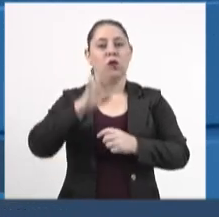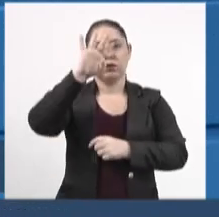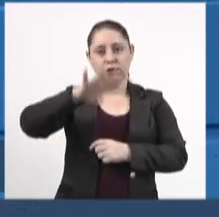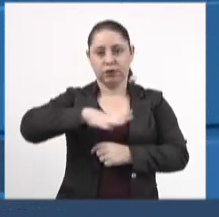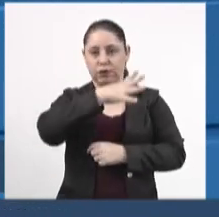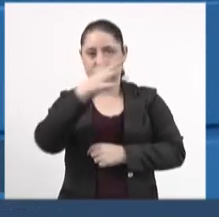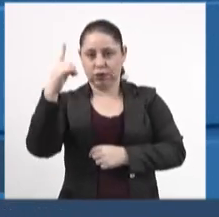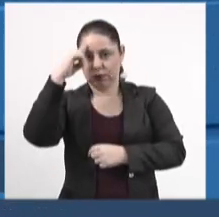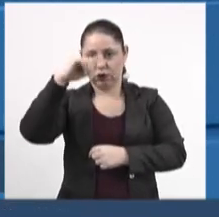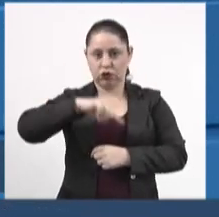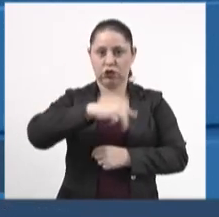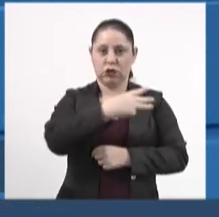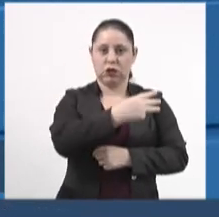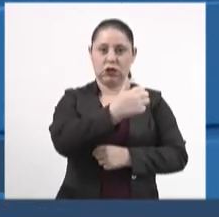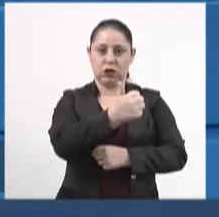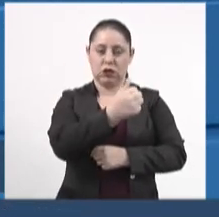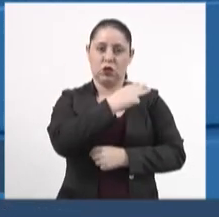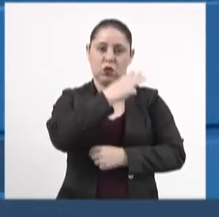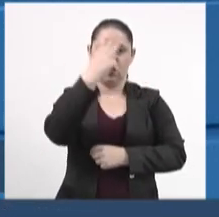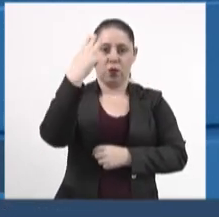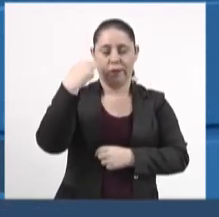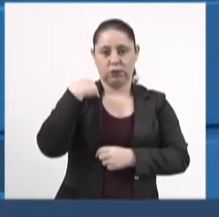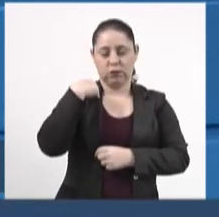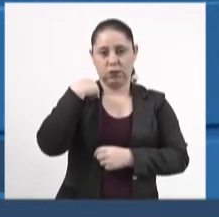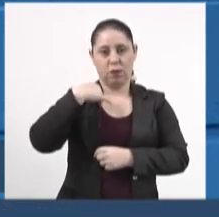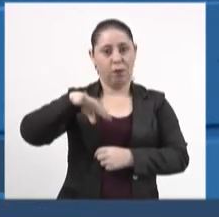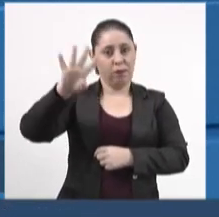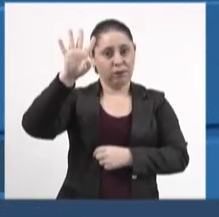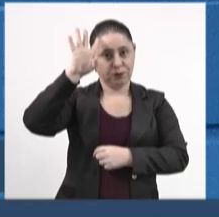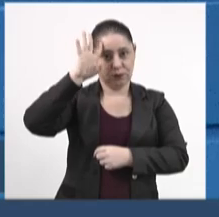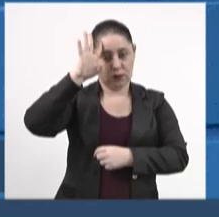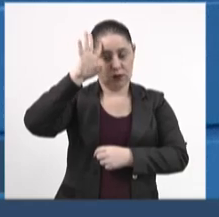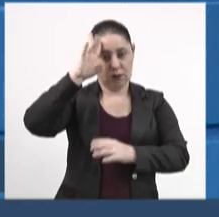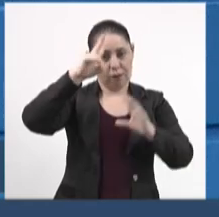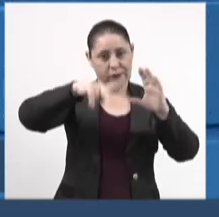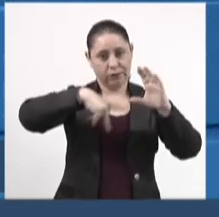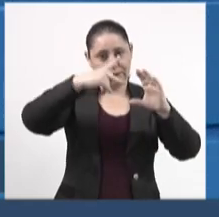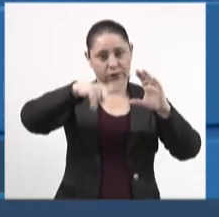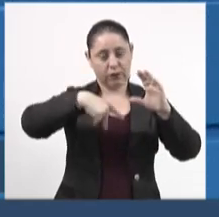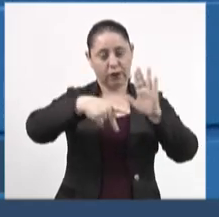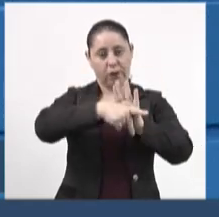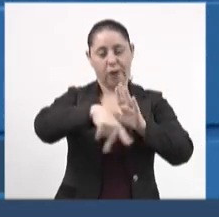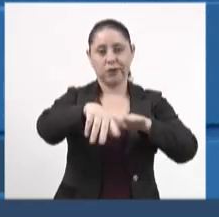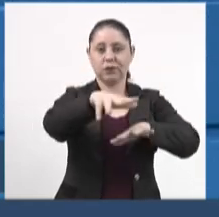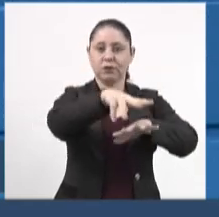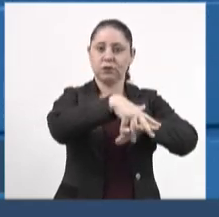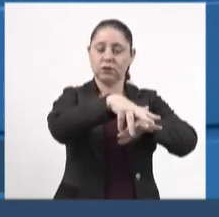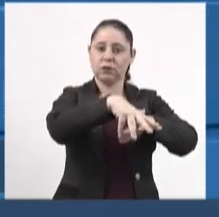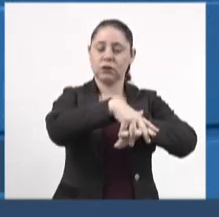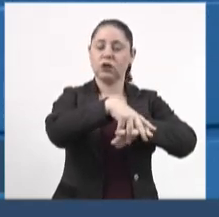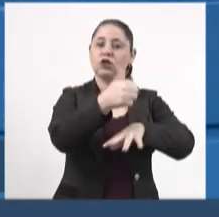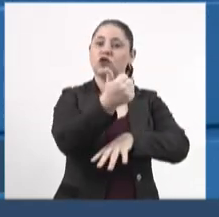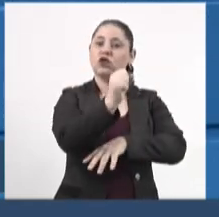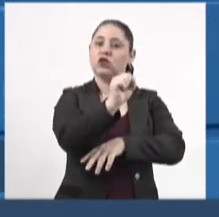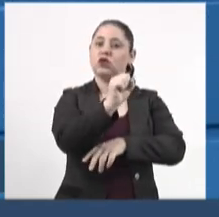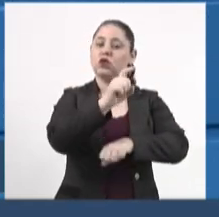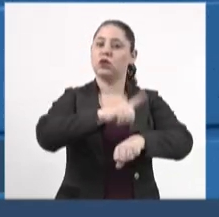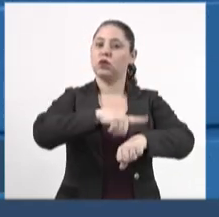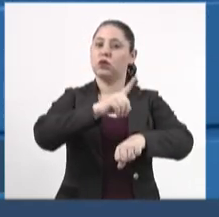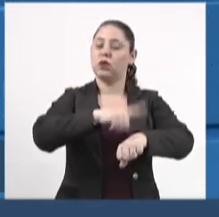cronograma: dia 31 de maio, quarta-feira, na Câmara Municipal de Sidrolândia, às 18